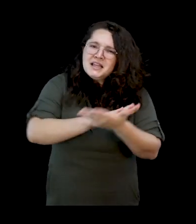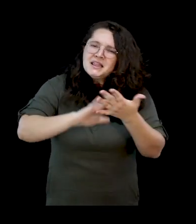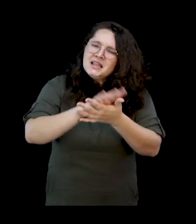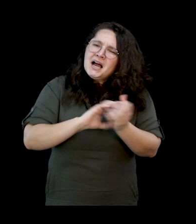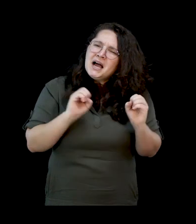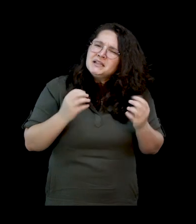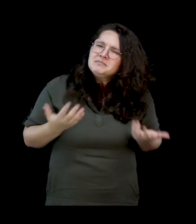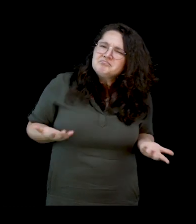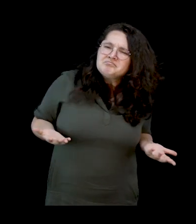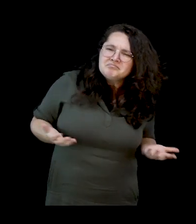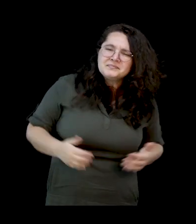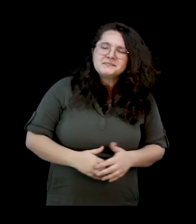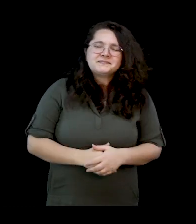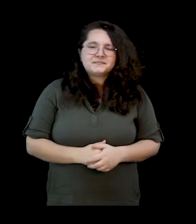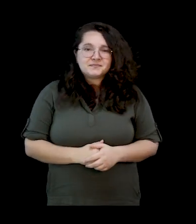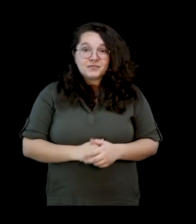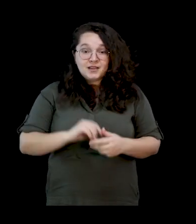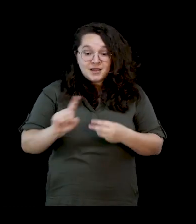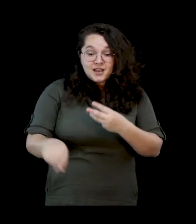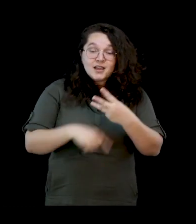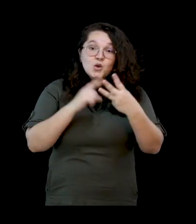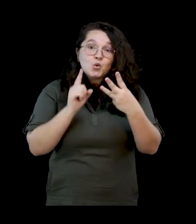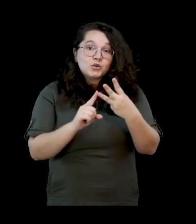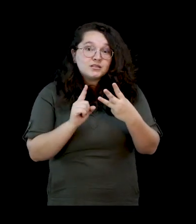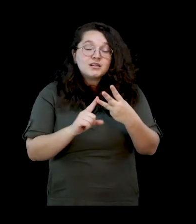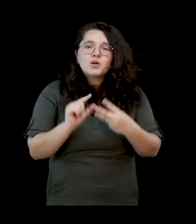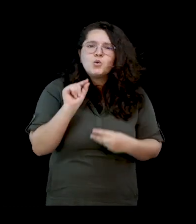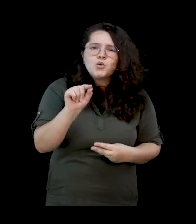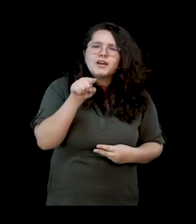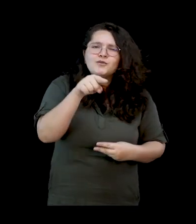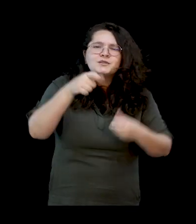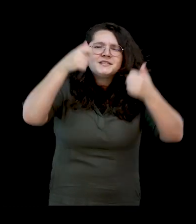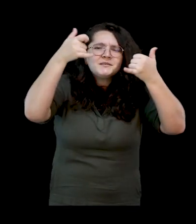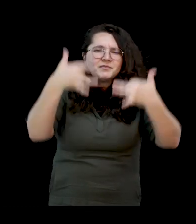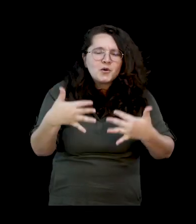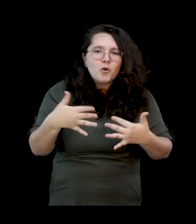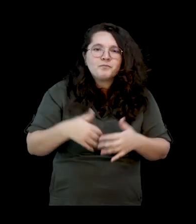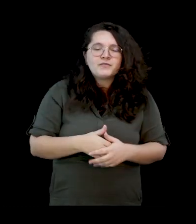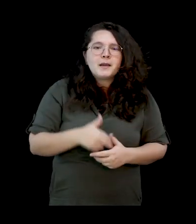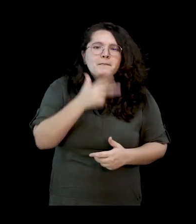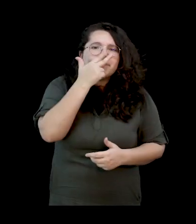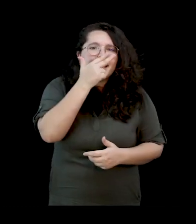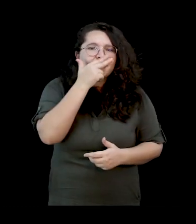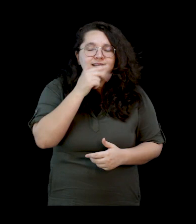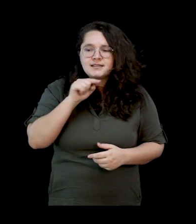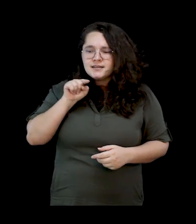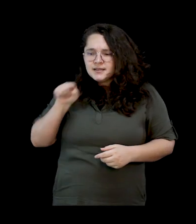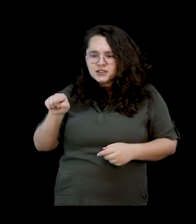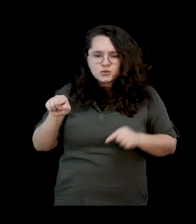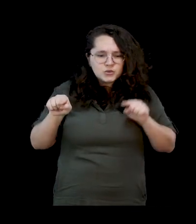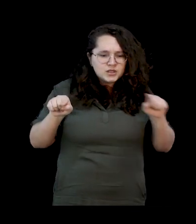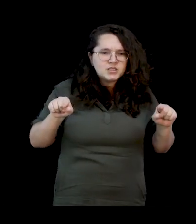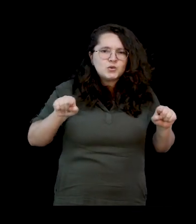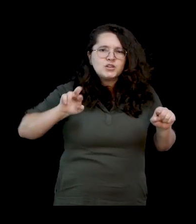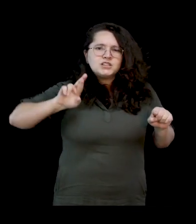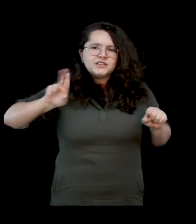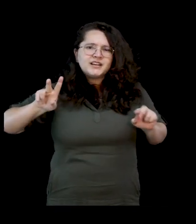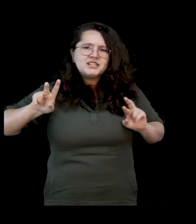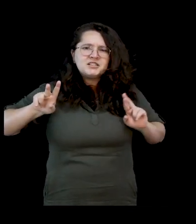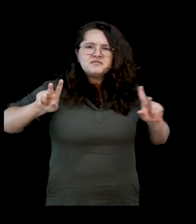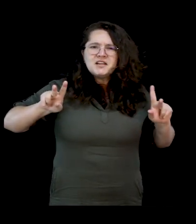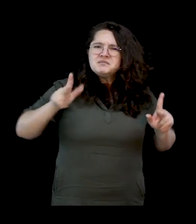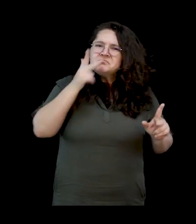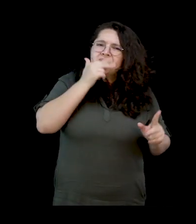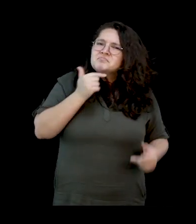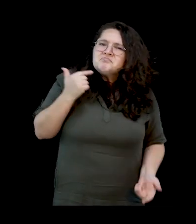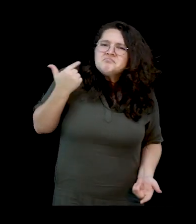que você mencionou é a questão da falta de distinção entre uma coisa e outra, né? A falta de distinção entre uma